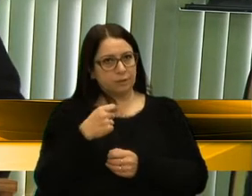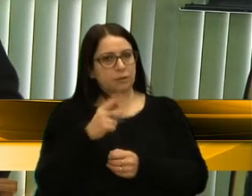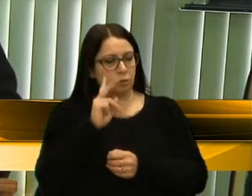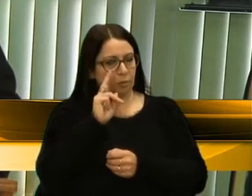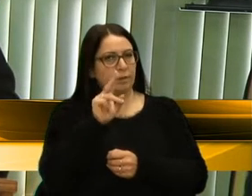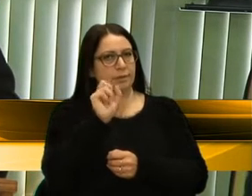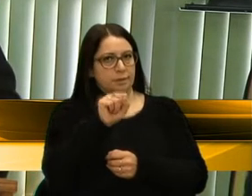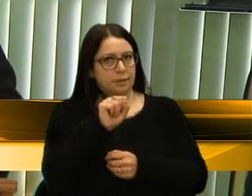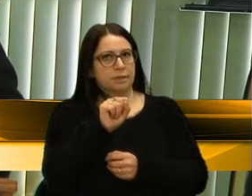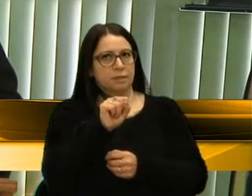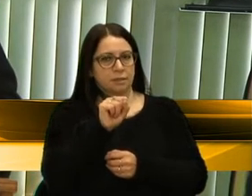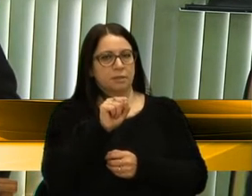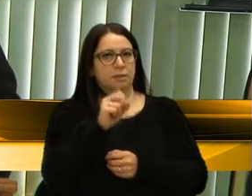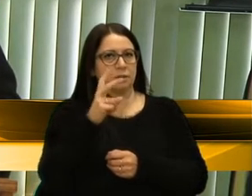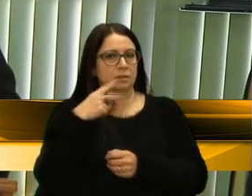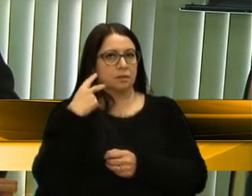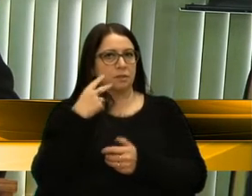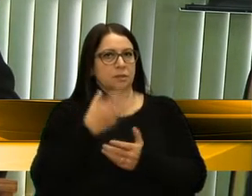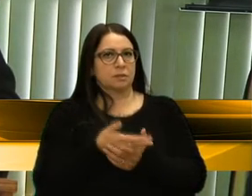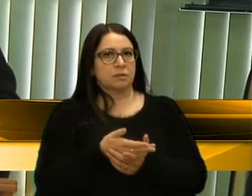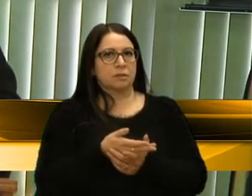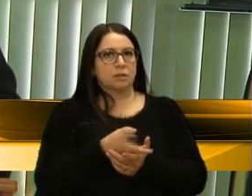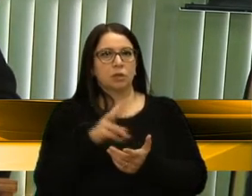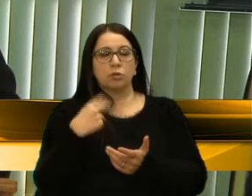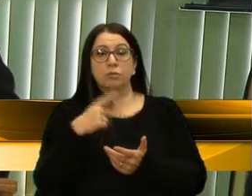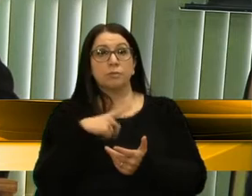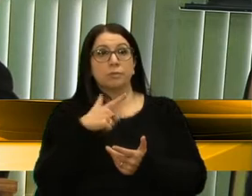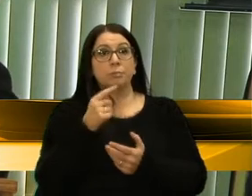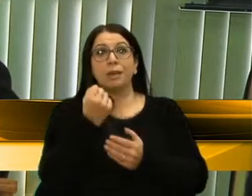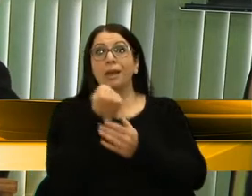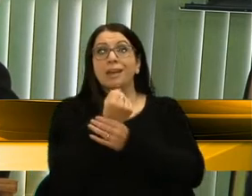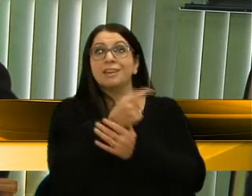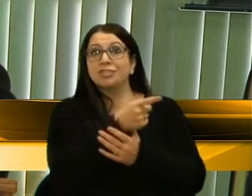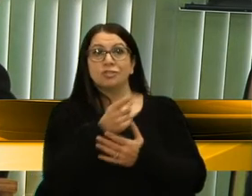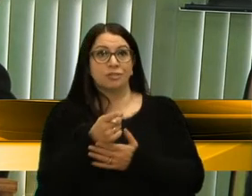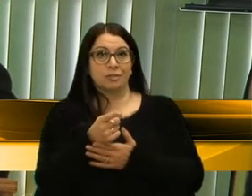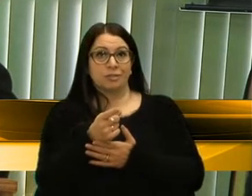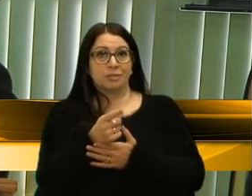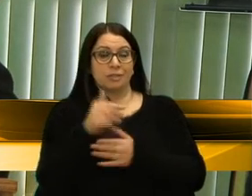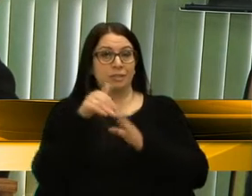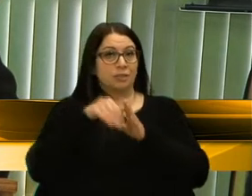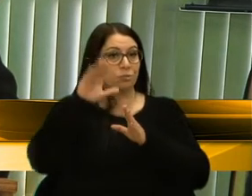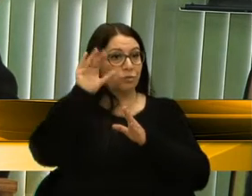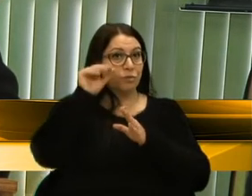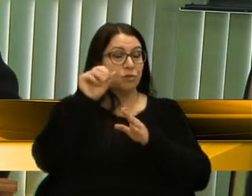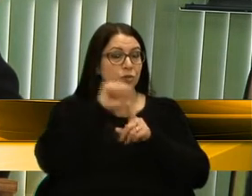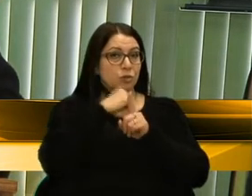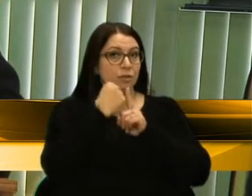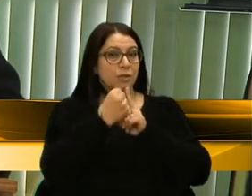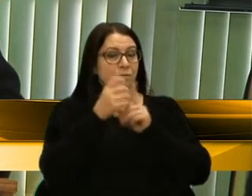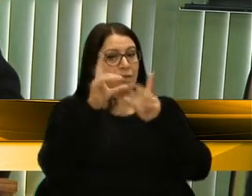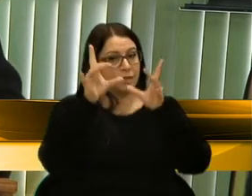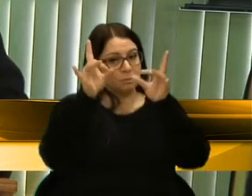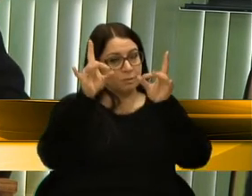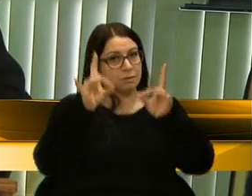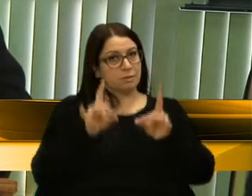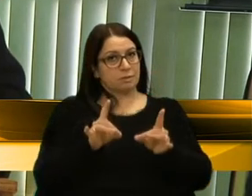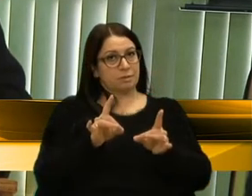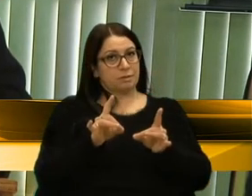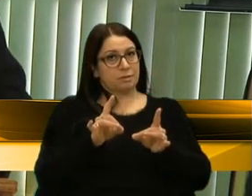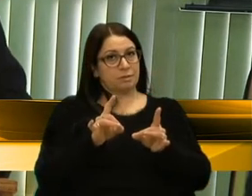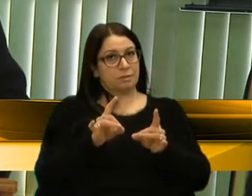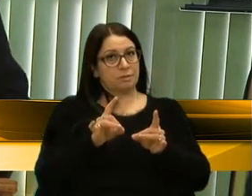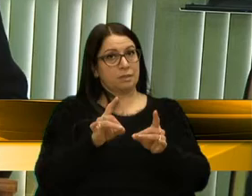olhar, sim, vereador. Entretanto, nós não temos a garantia que no Observatório Social tenham especialistas